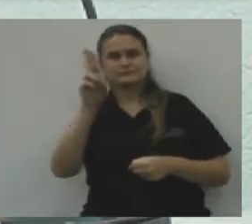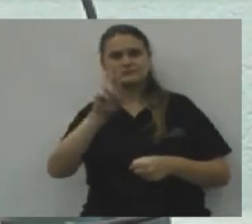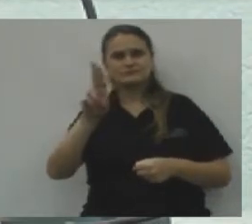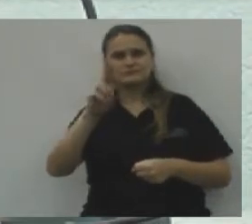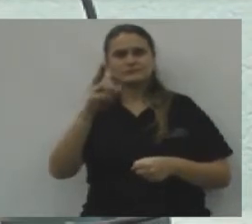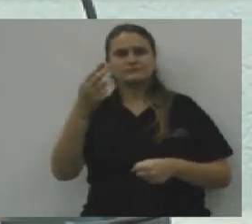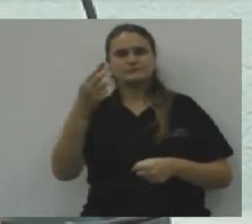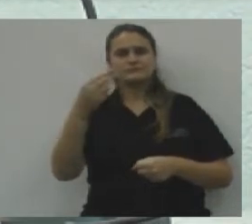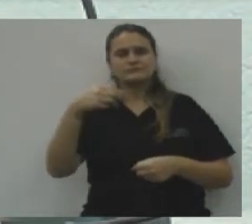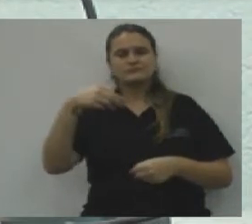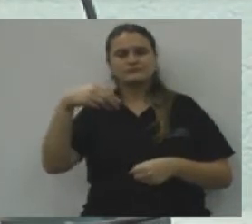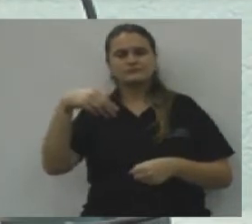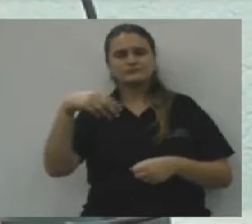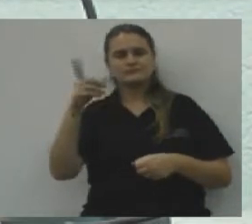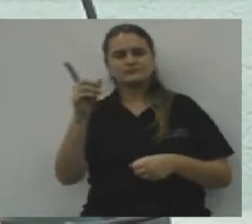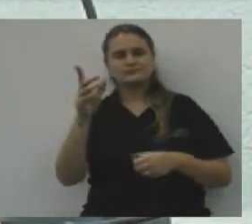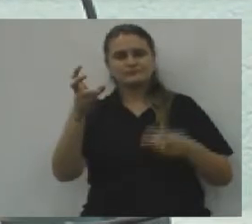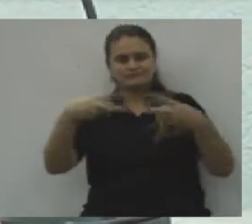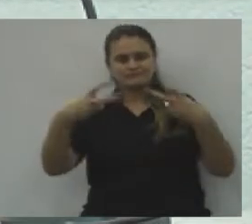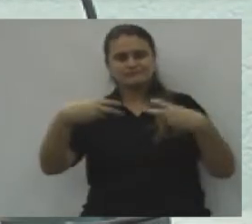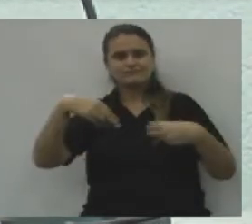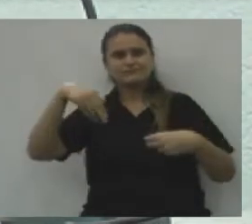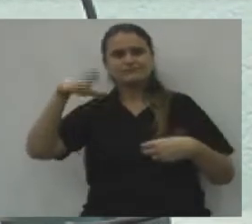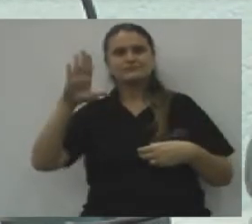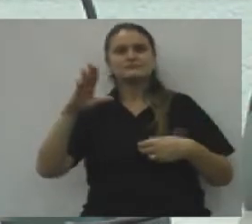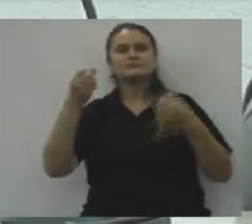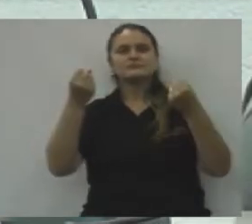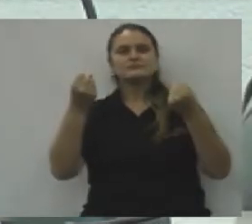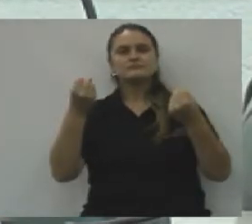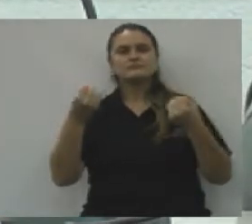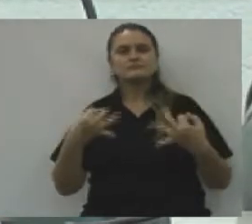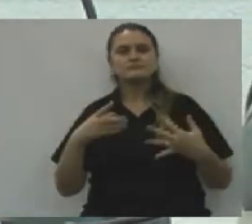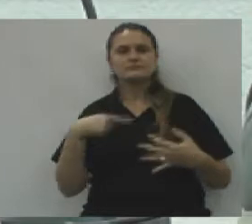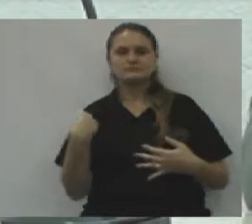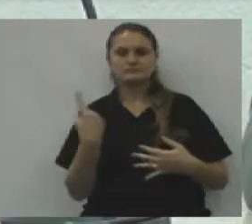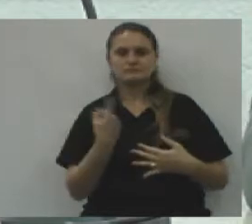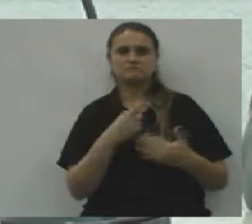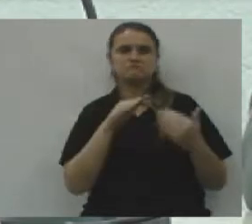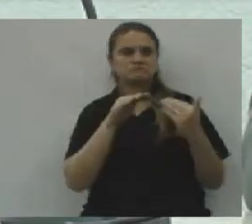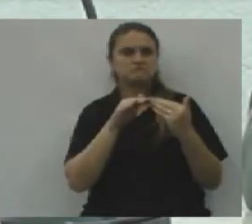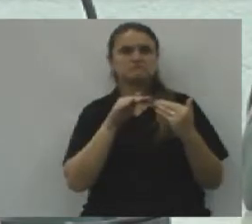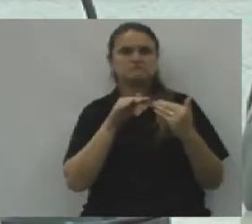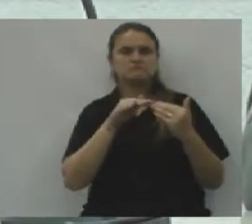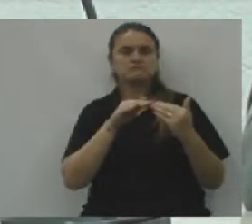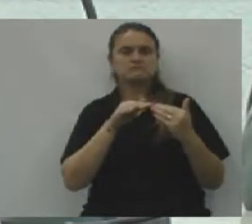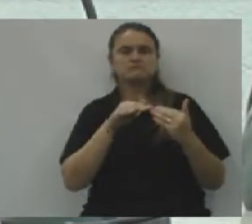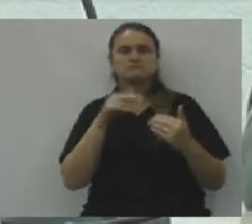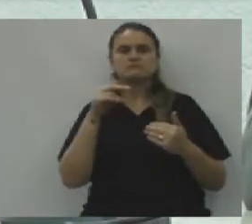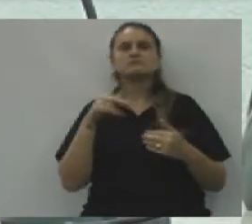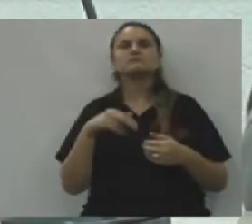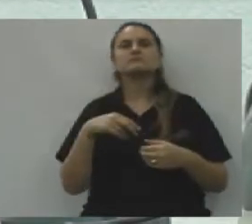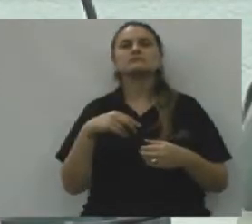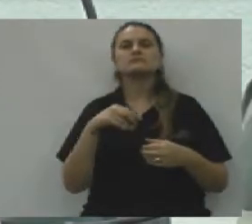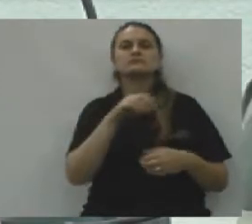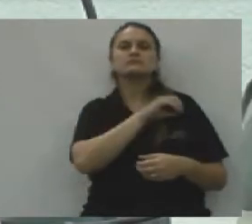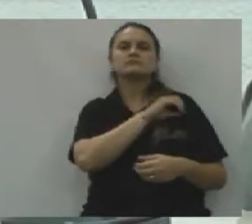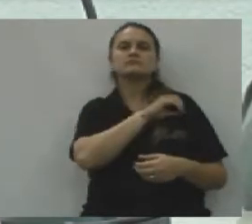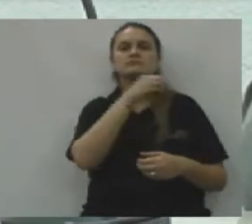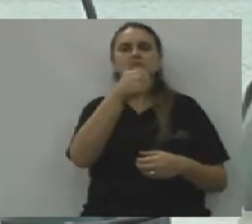recursos de excesso de arrecadação. Fundamentação. Somos de parecer favorável ao projeto de